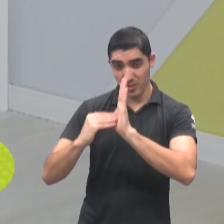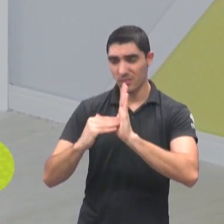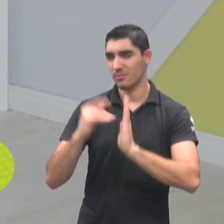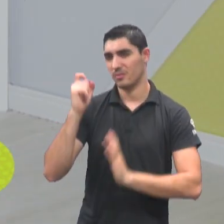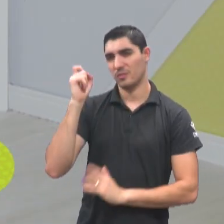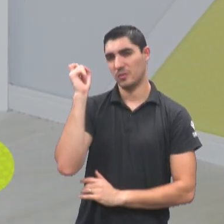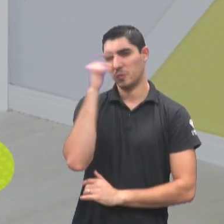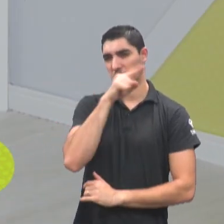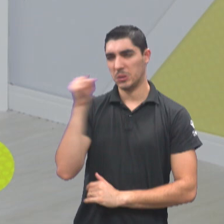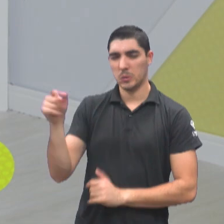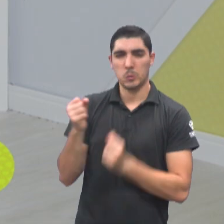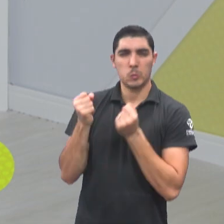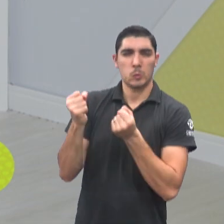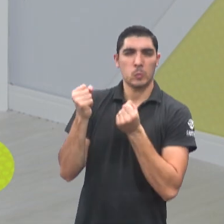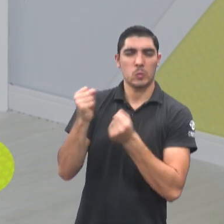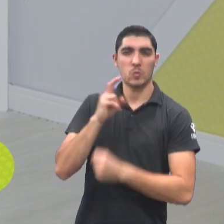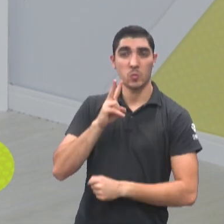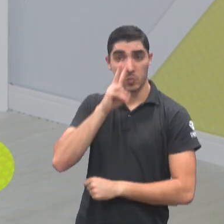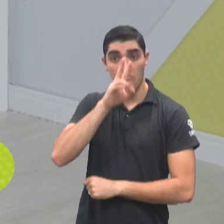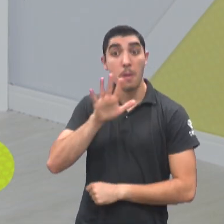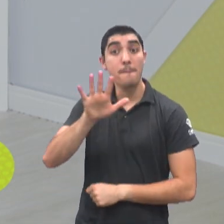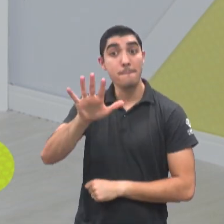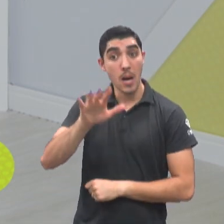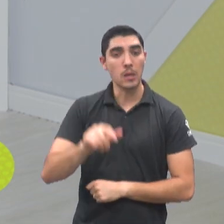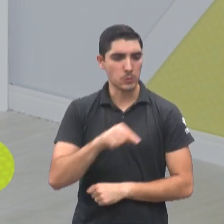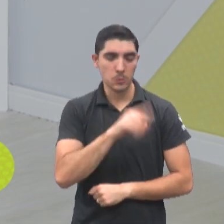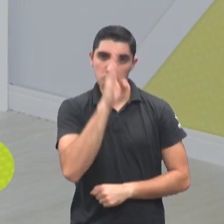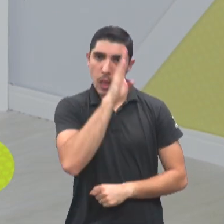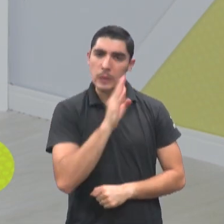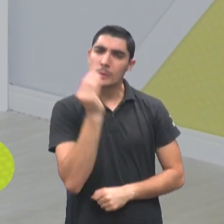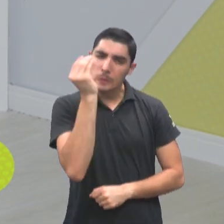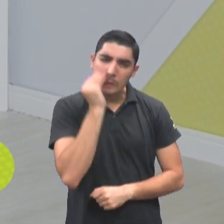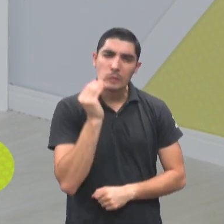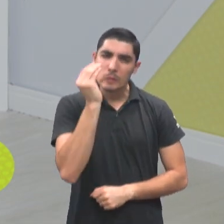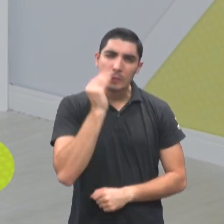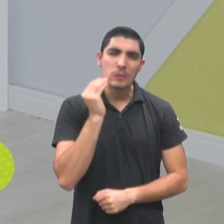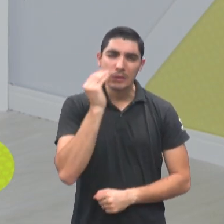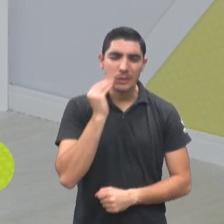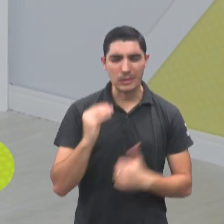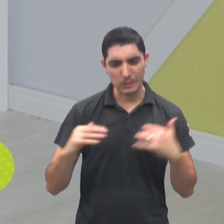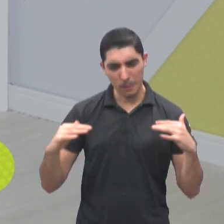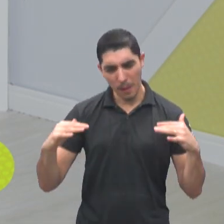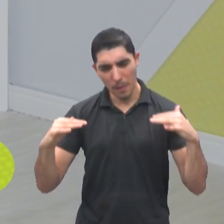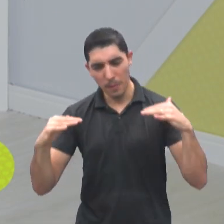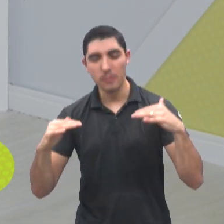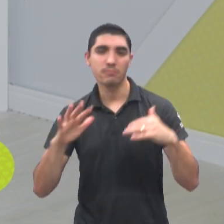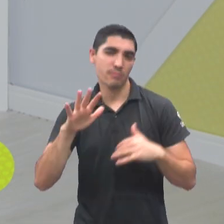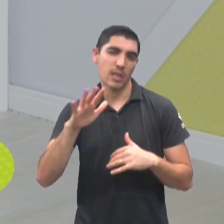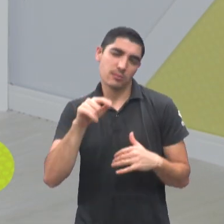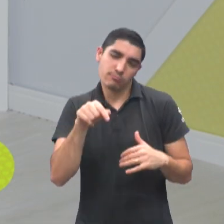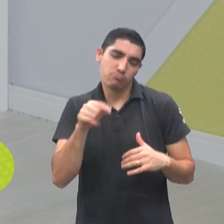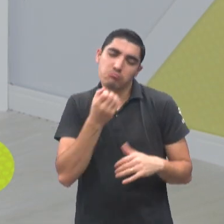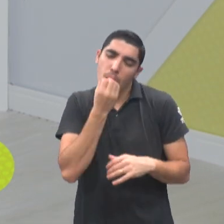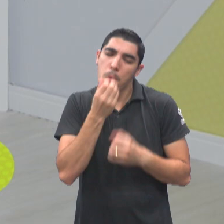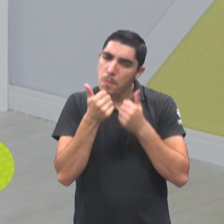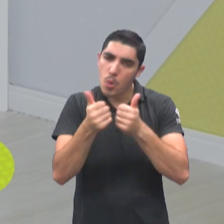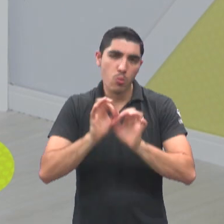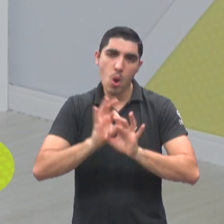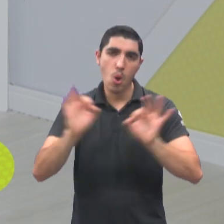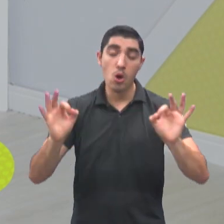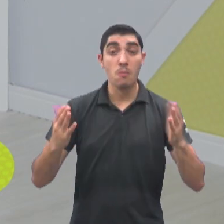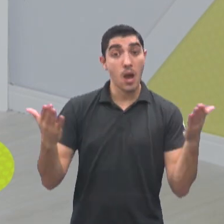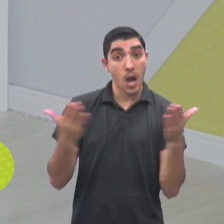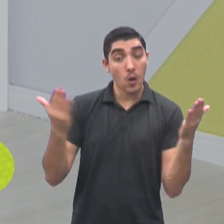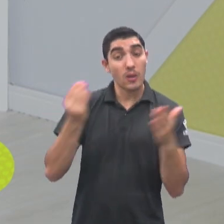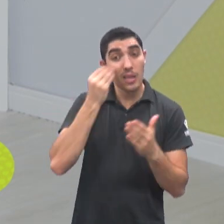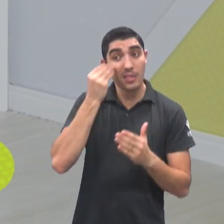pauleira realmente, mas o Brasil enfrentou de igual para igual dentro das suas capacidades e limitações. Foi bem demais. E agora é jogar tudo em